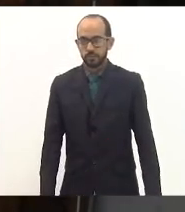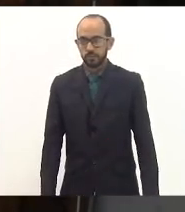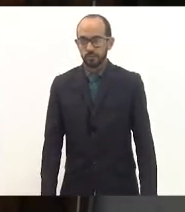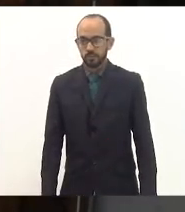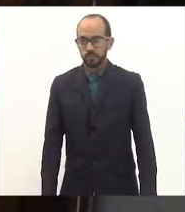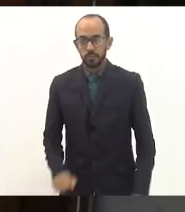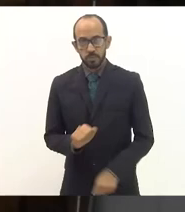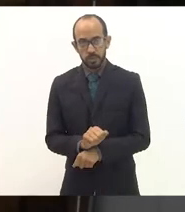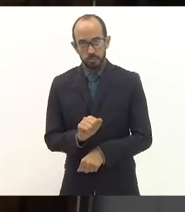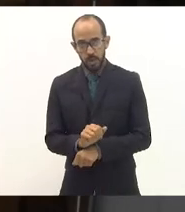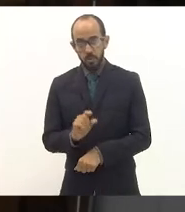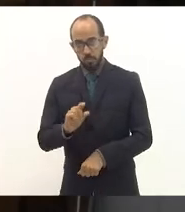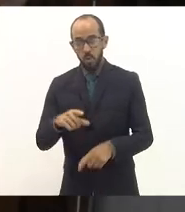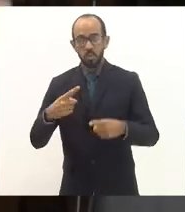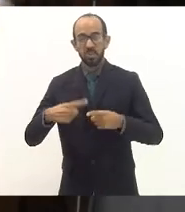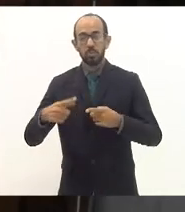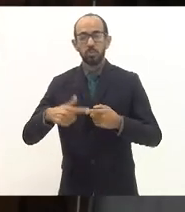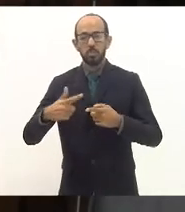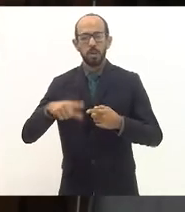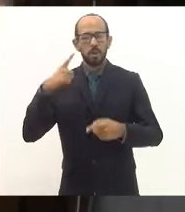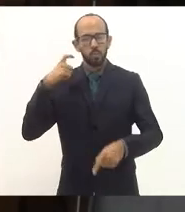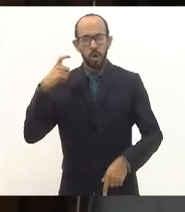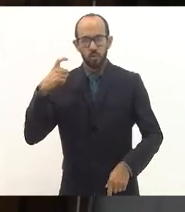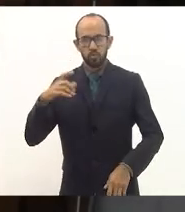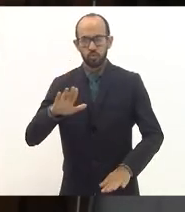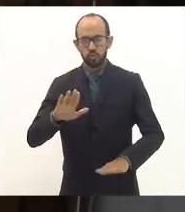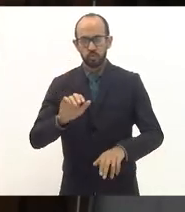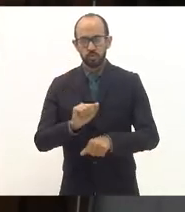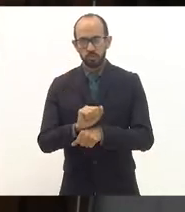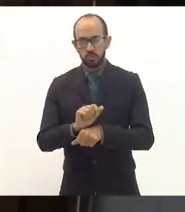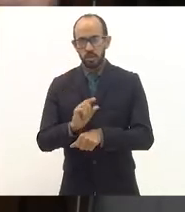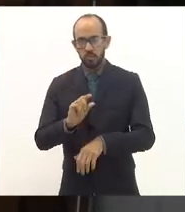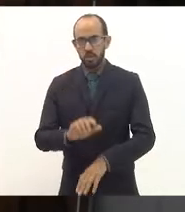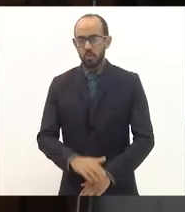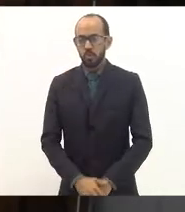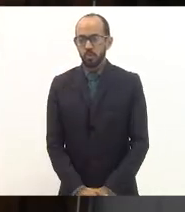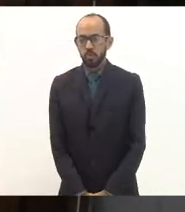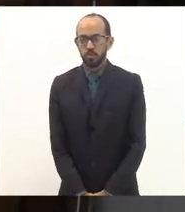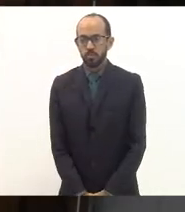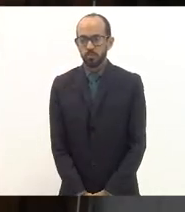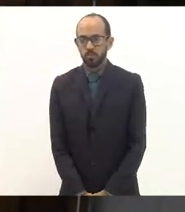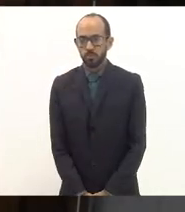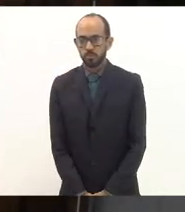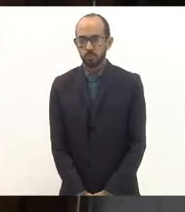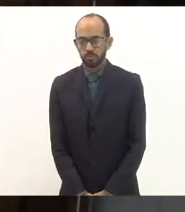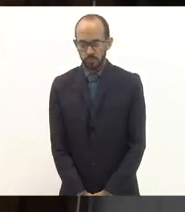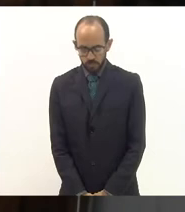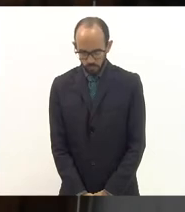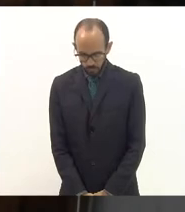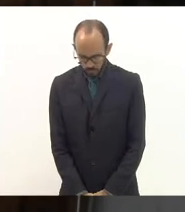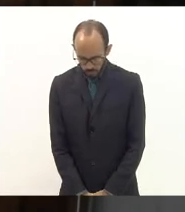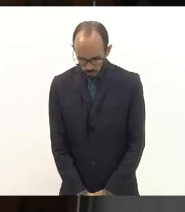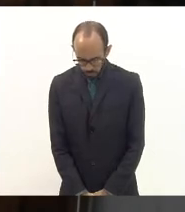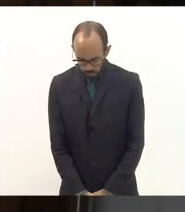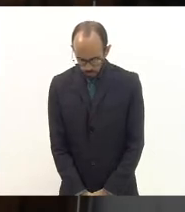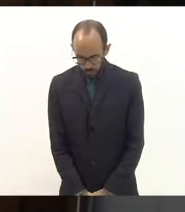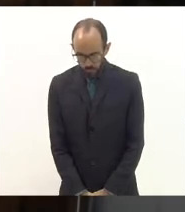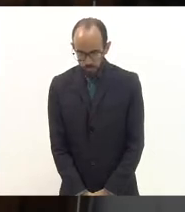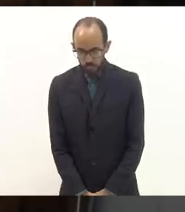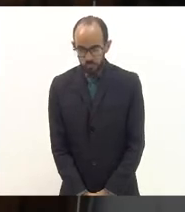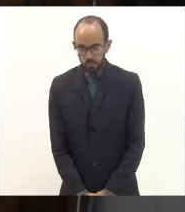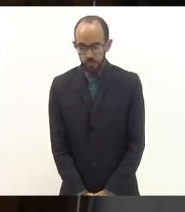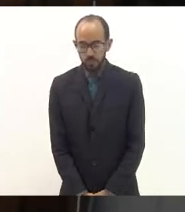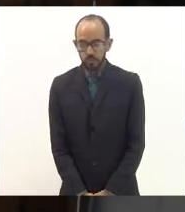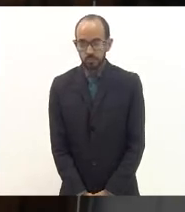República quando no Rio Grande do Sul encampou duas multinacionais. E